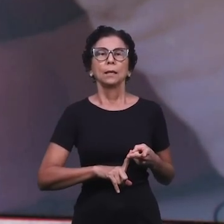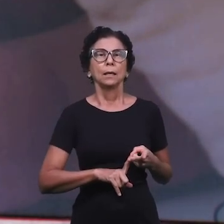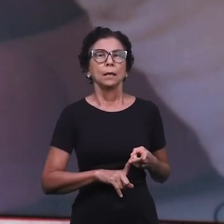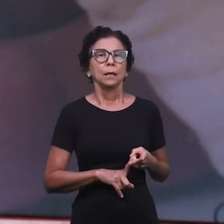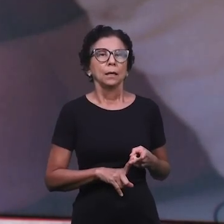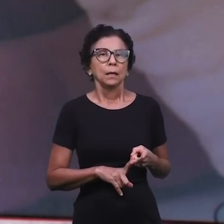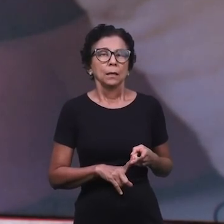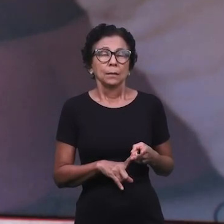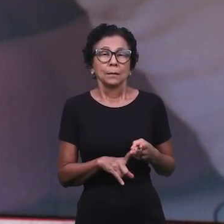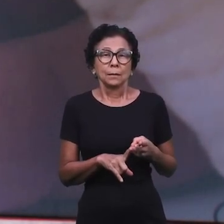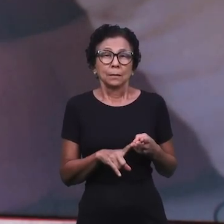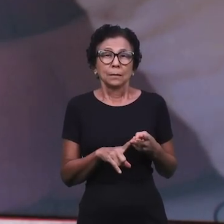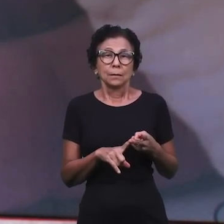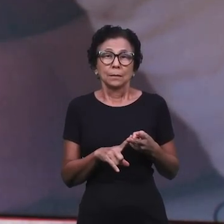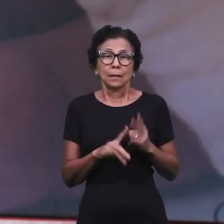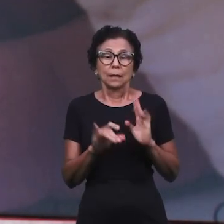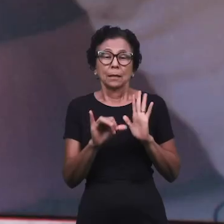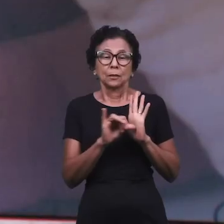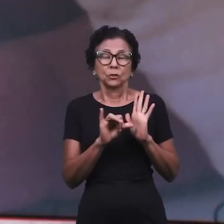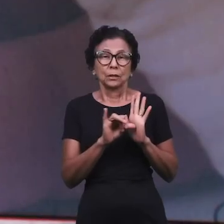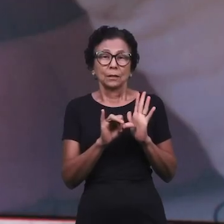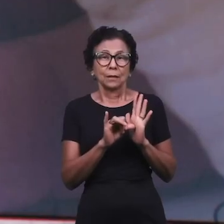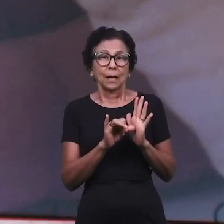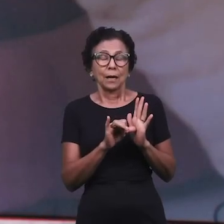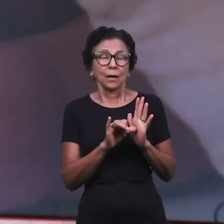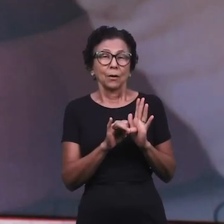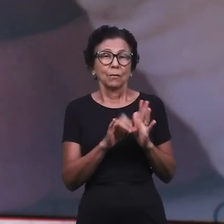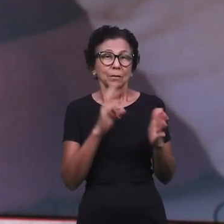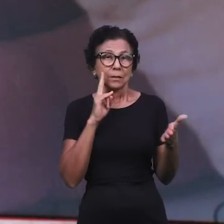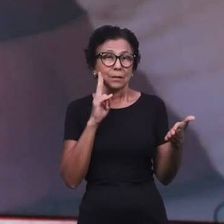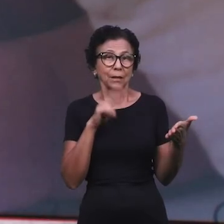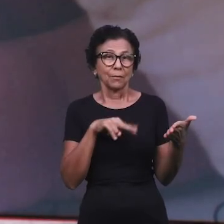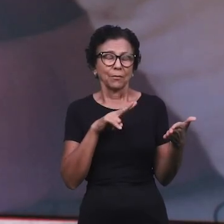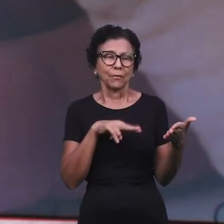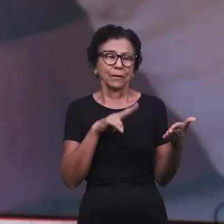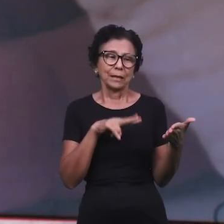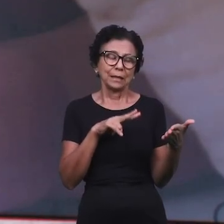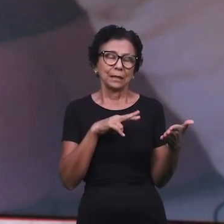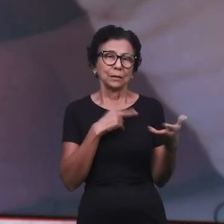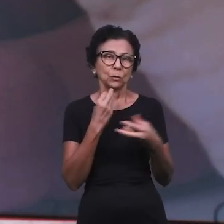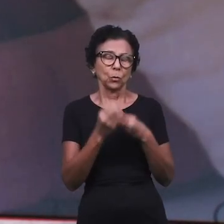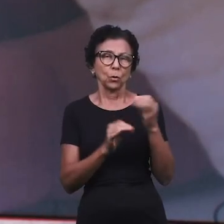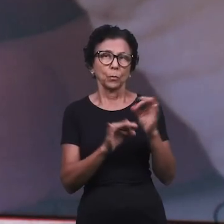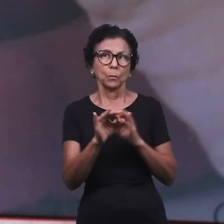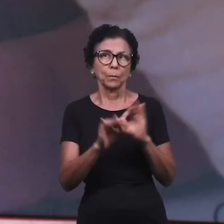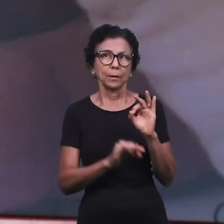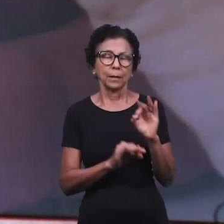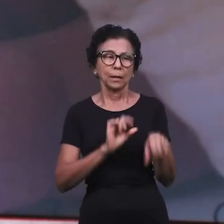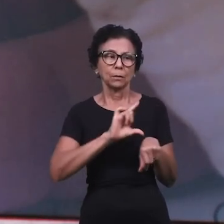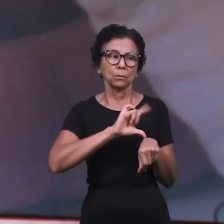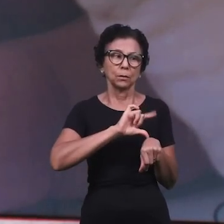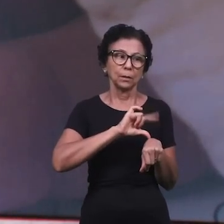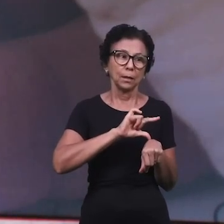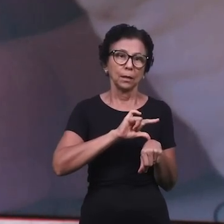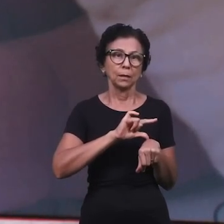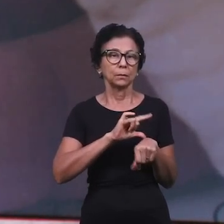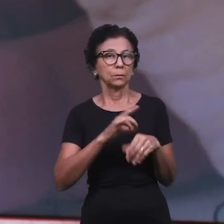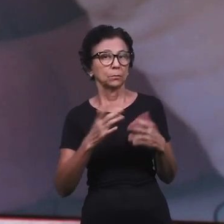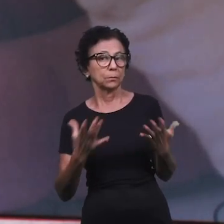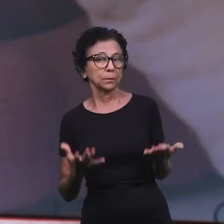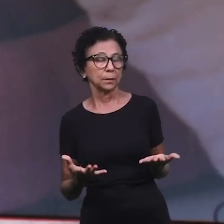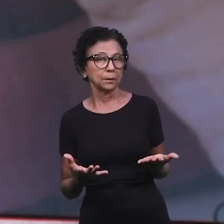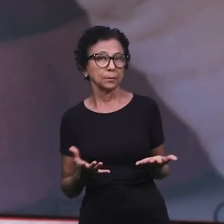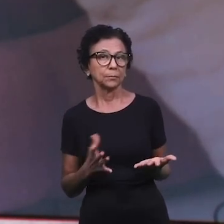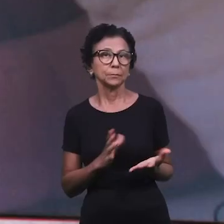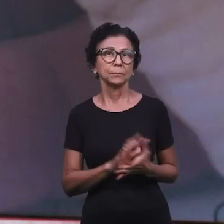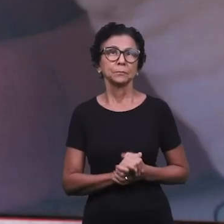momento pré-edital, então às vezes a sua carga horária ainda está sendo formada, aumentada, mas às vezes você está